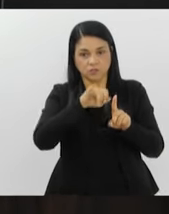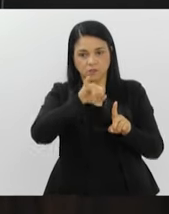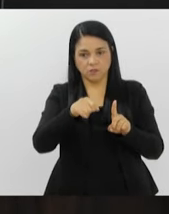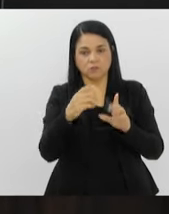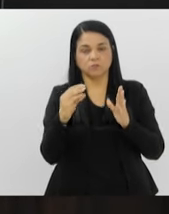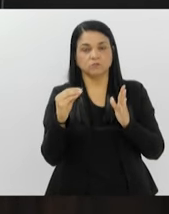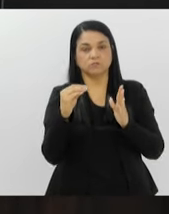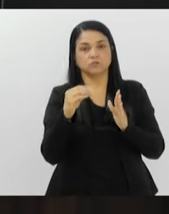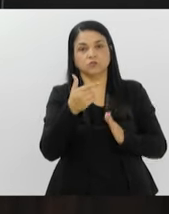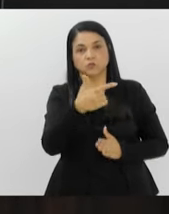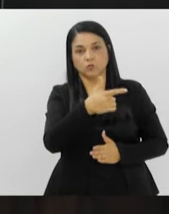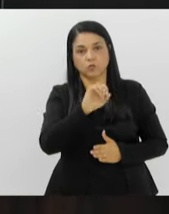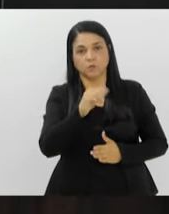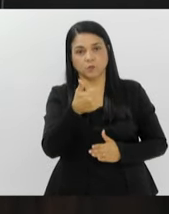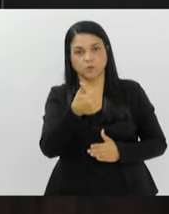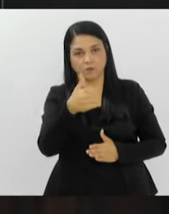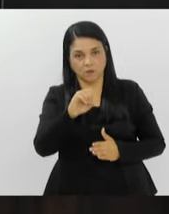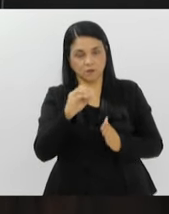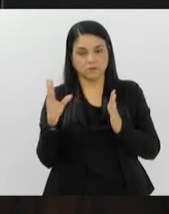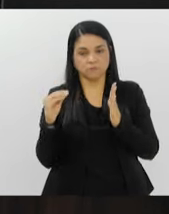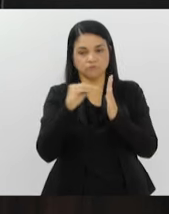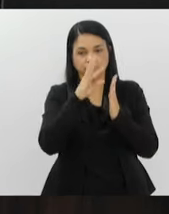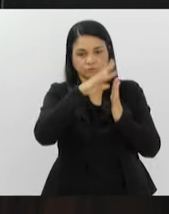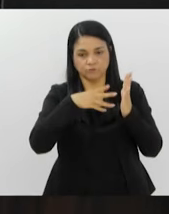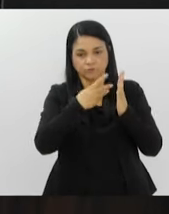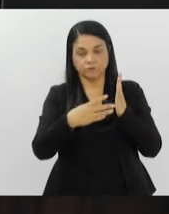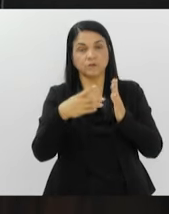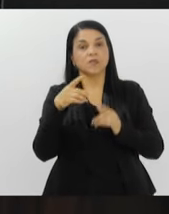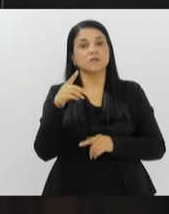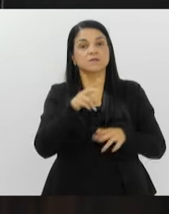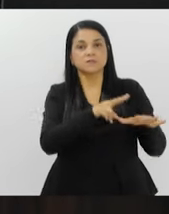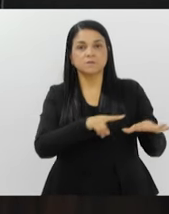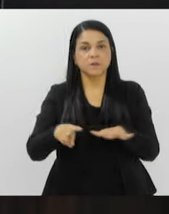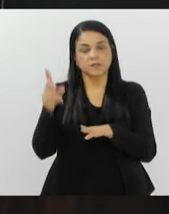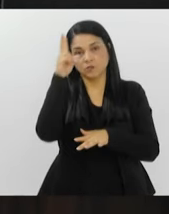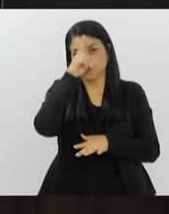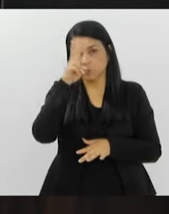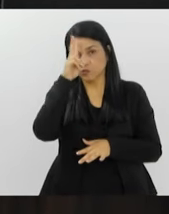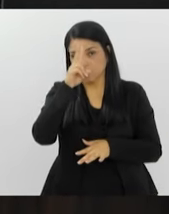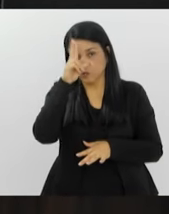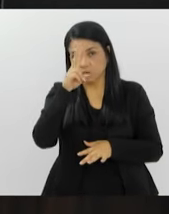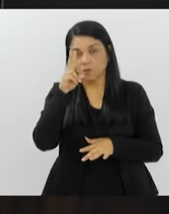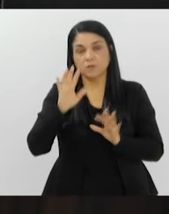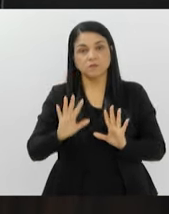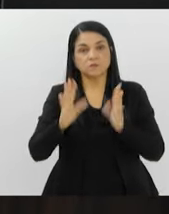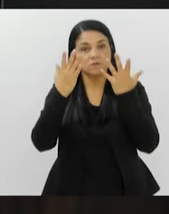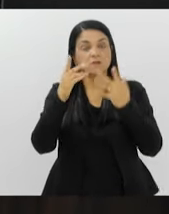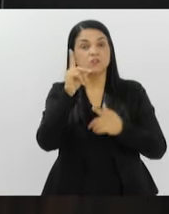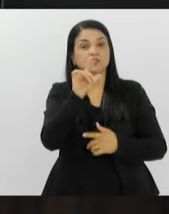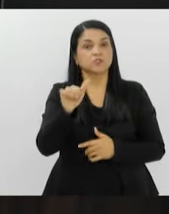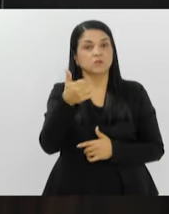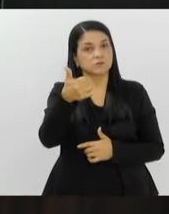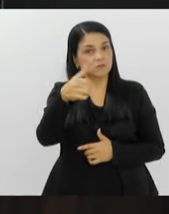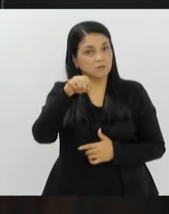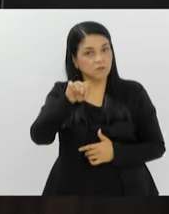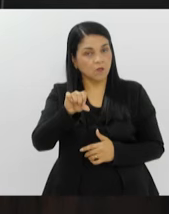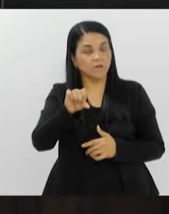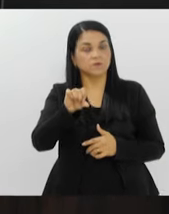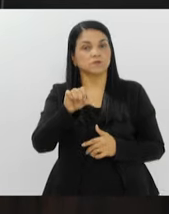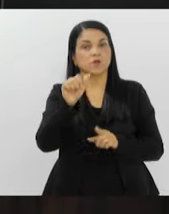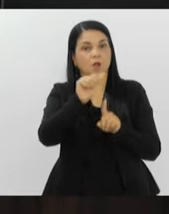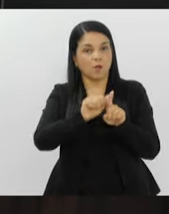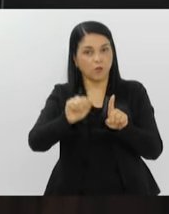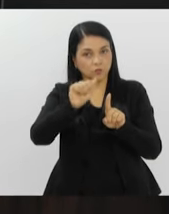Estado do Rio de janeira semana Estadual do Historiador a ser comemorado na semana do dia 19 de agosto